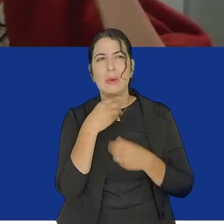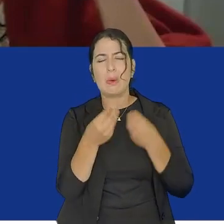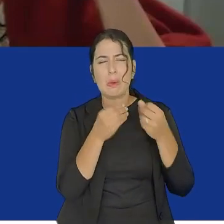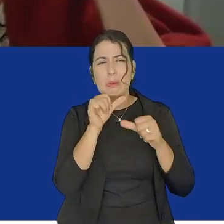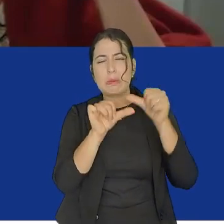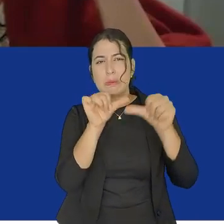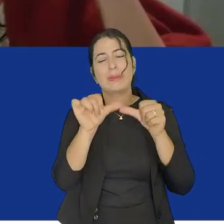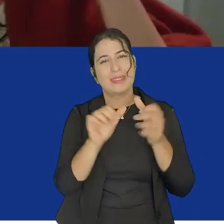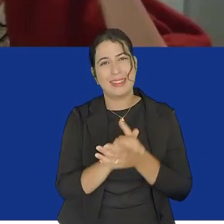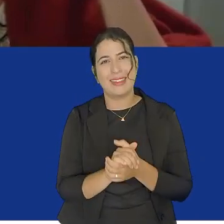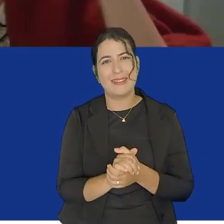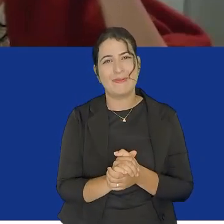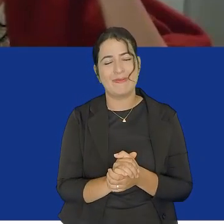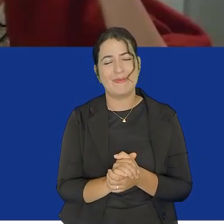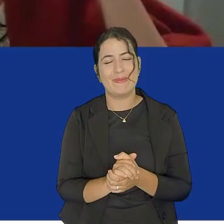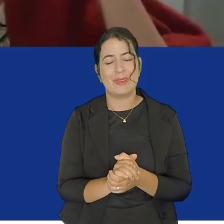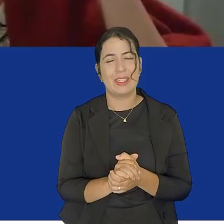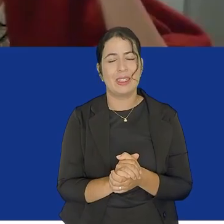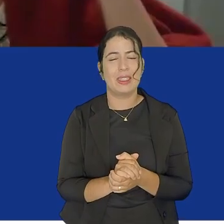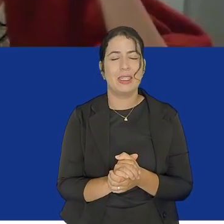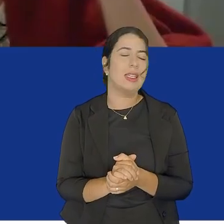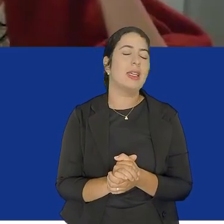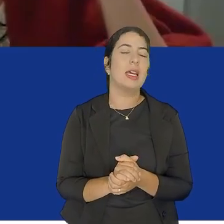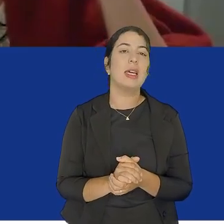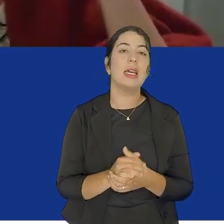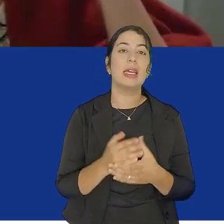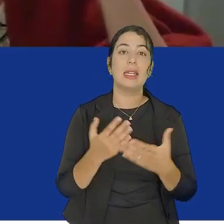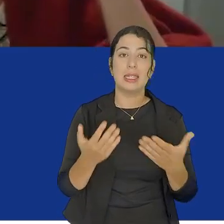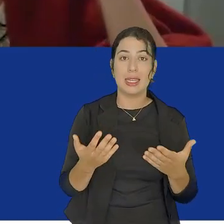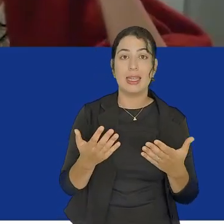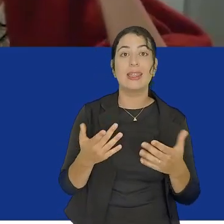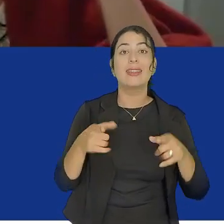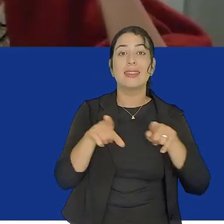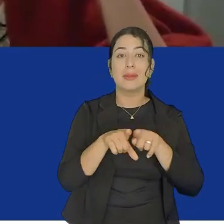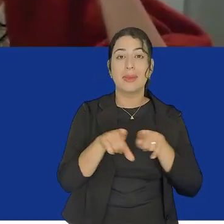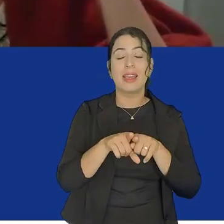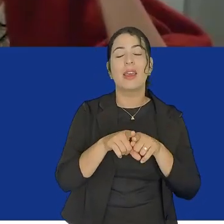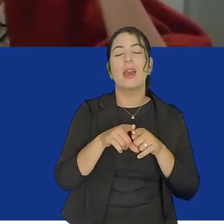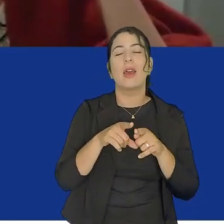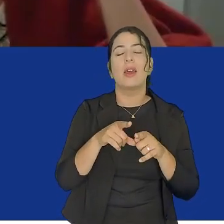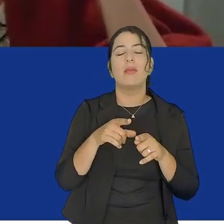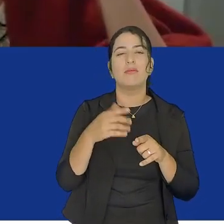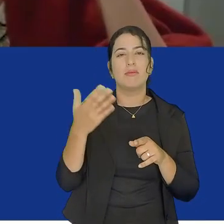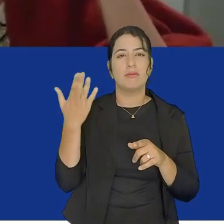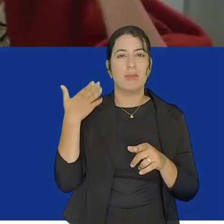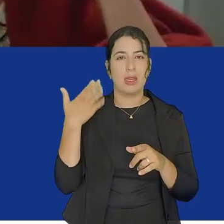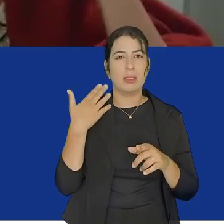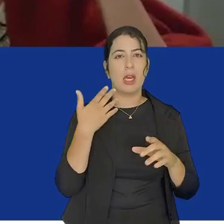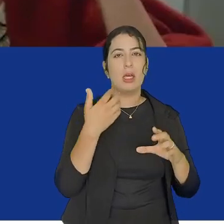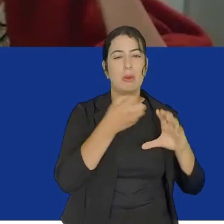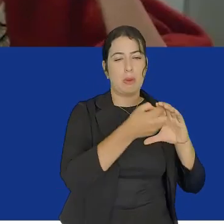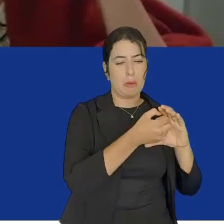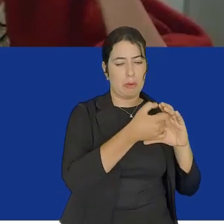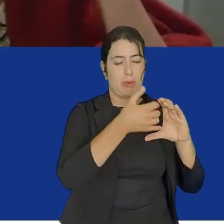fazendo aqui uma relação a forma como a gente abafou todas as características, né, do feminino, né,